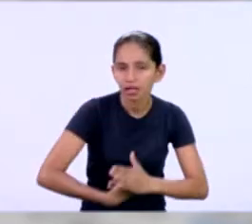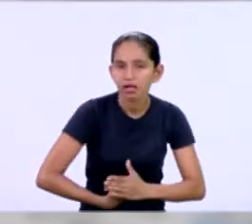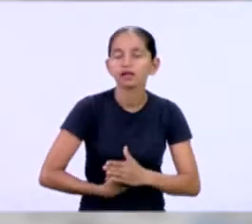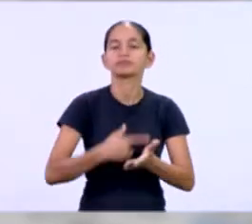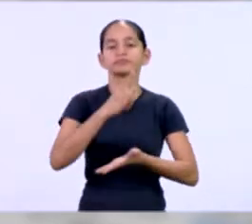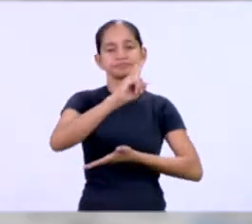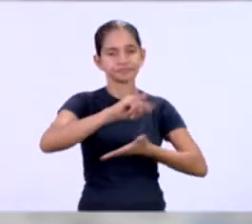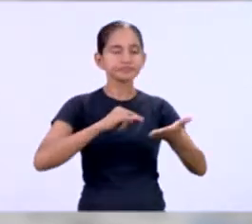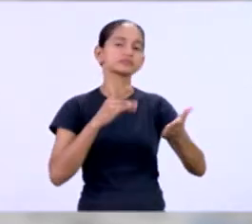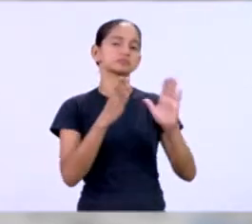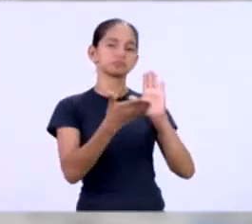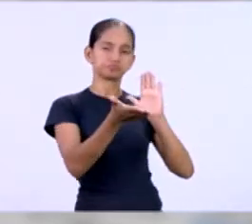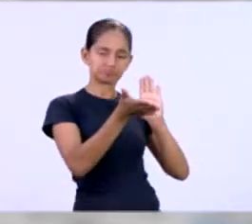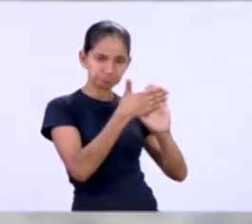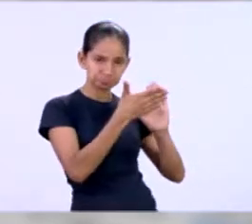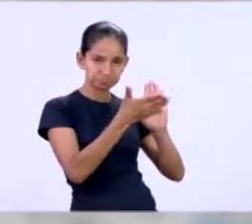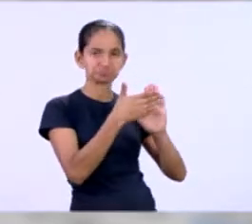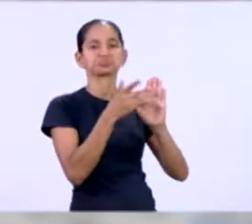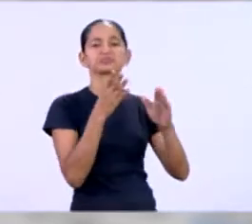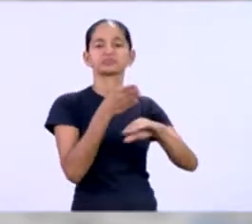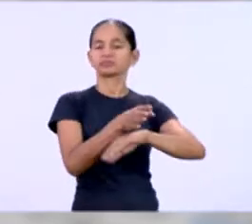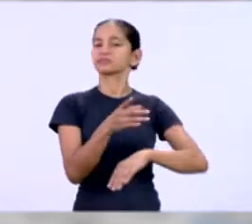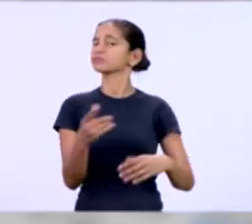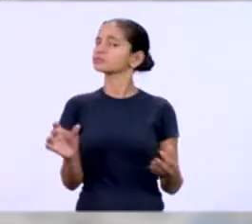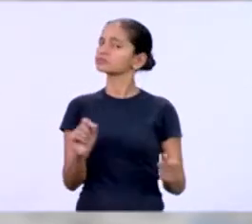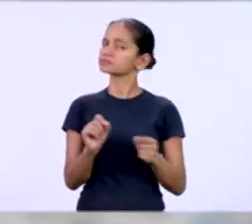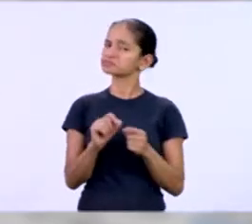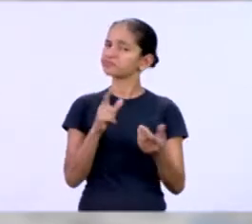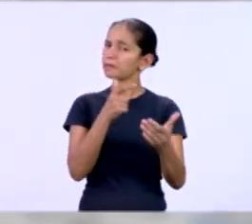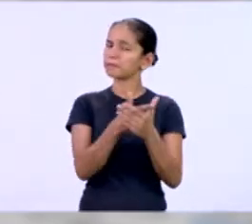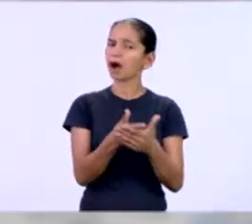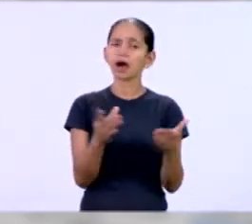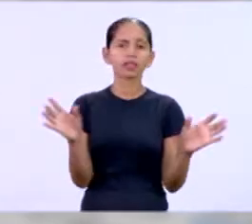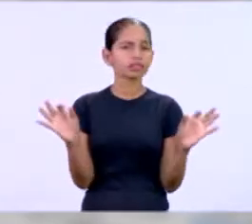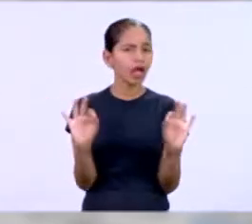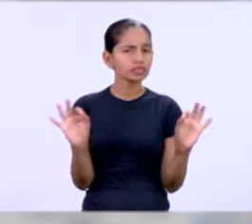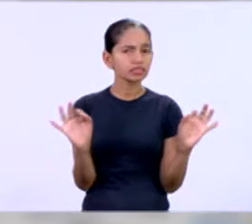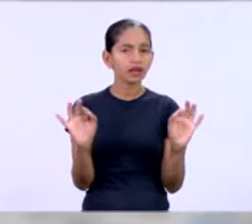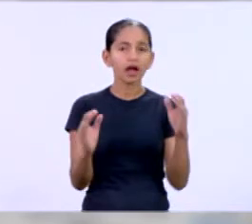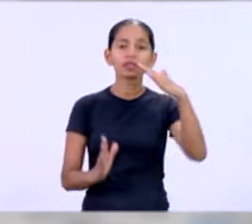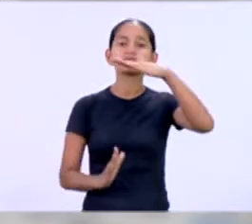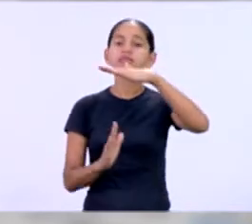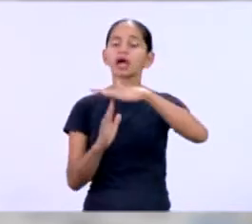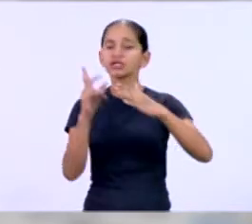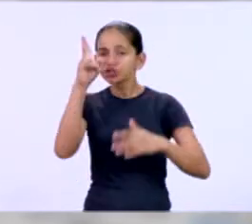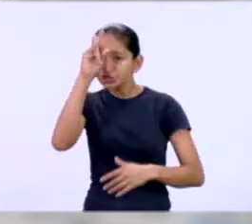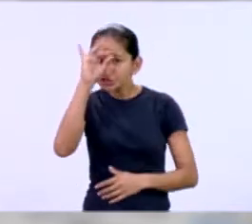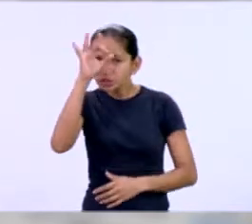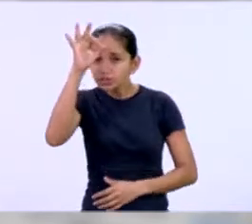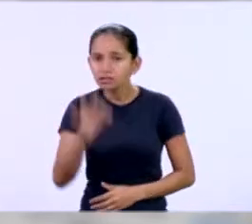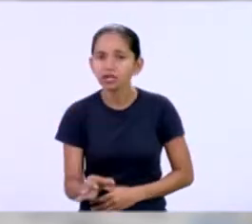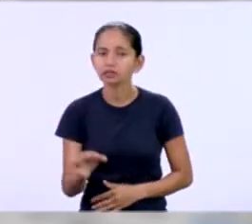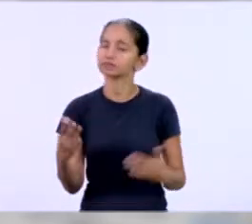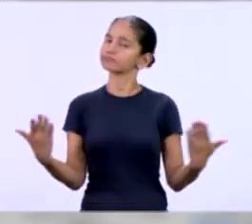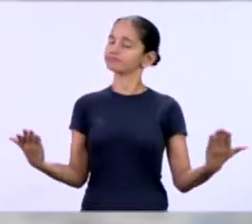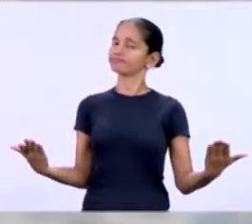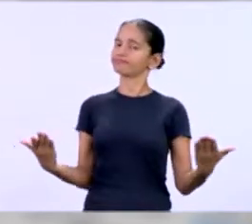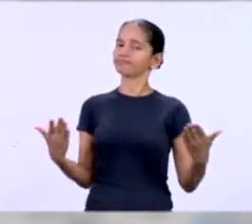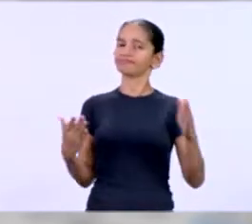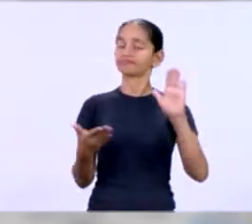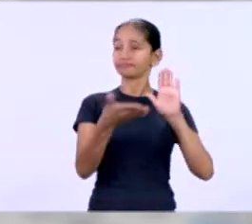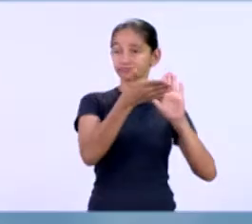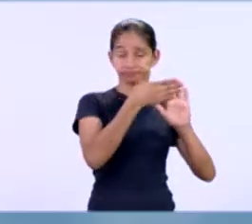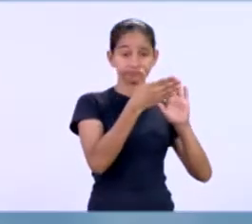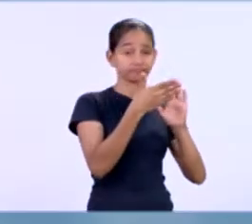contrato ou de qualquer de suas condições, o não pagamento até a data do vencimento de um compromisso financeiro com